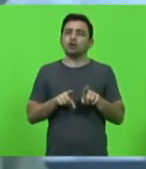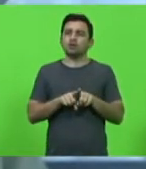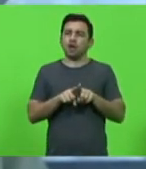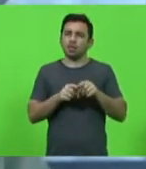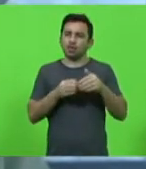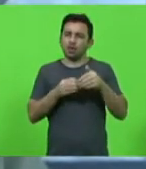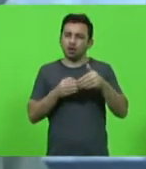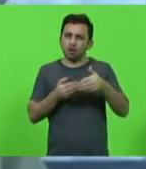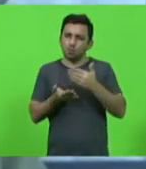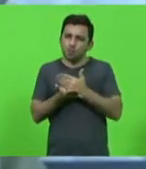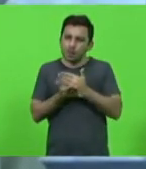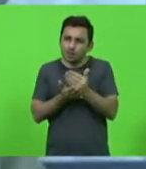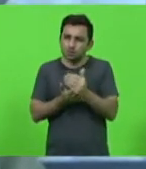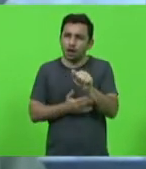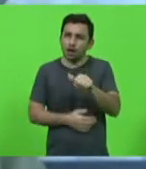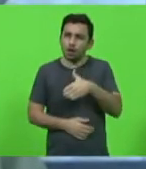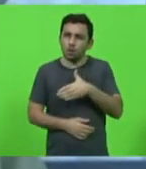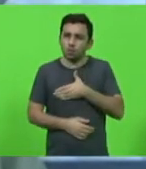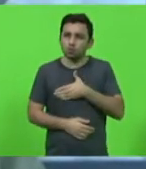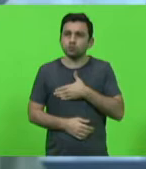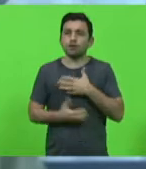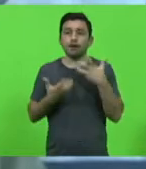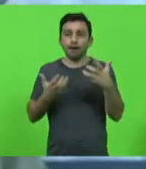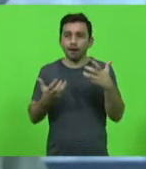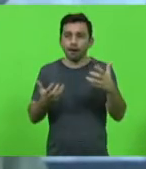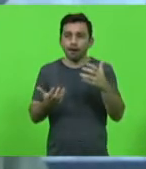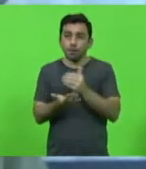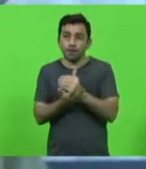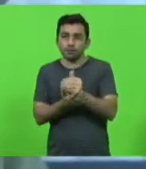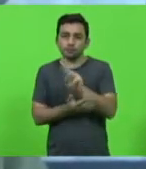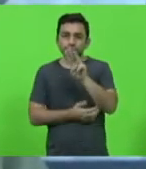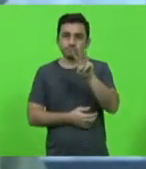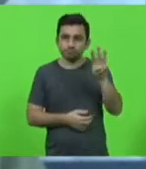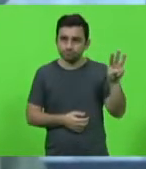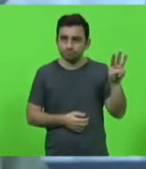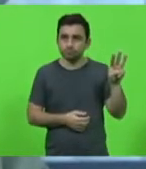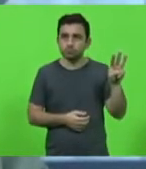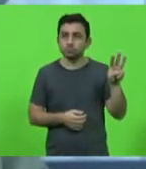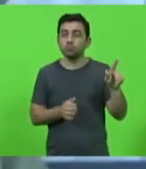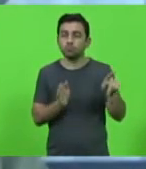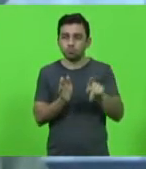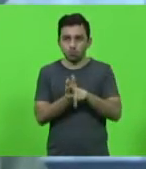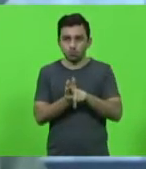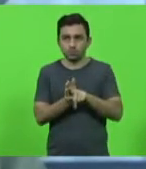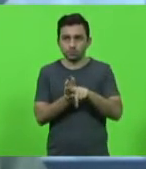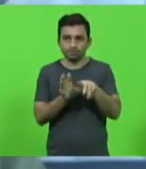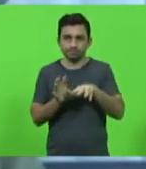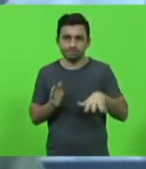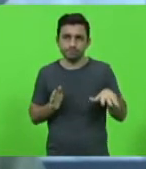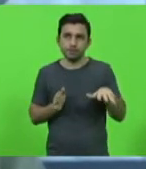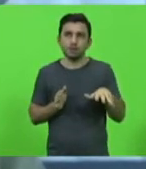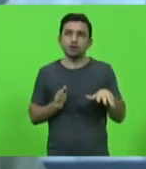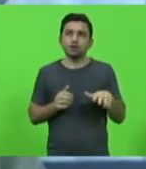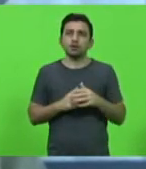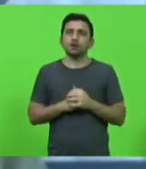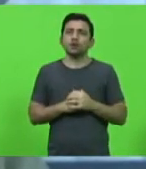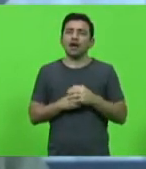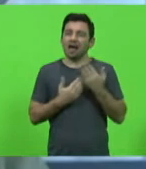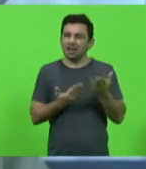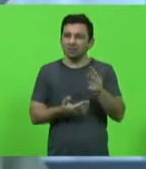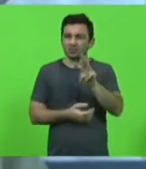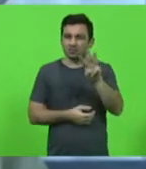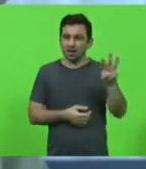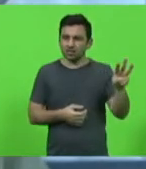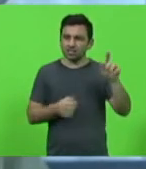agosto nós queremos ter já no ar o site do observatório. Esse site, ele vai agregar todas